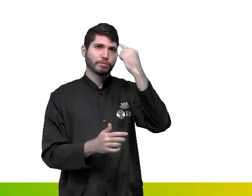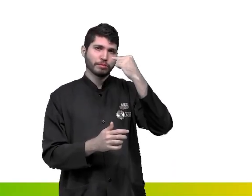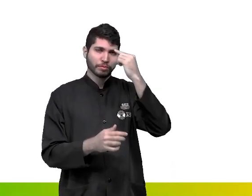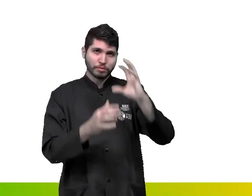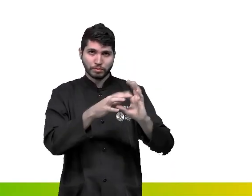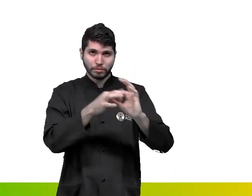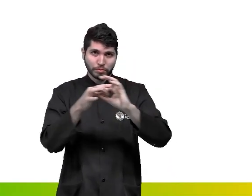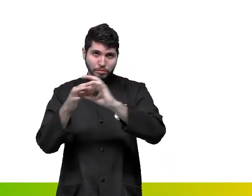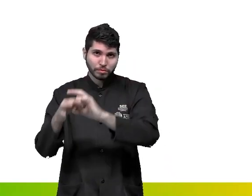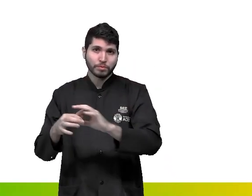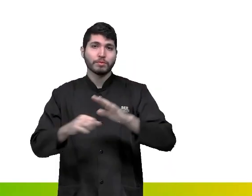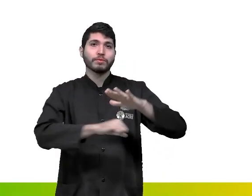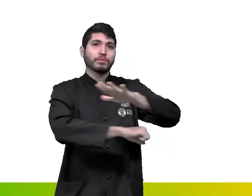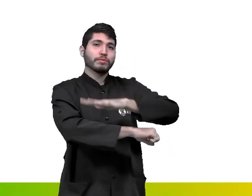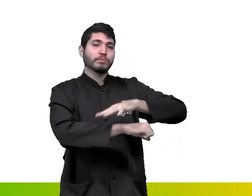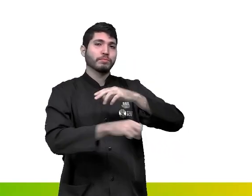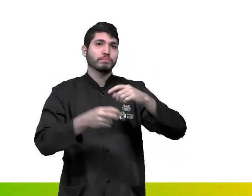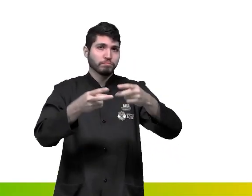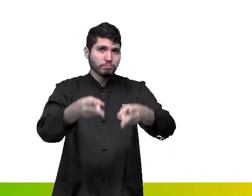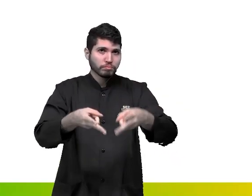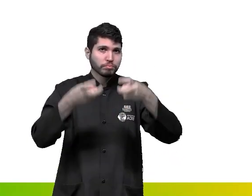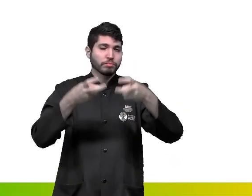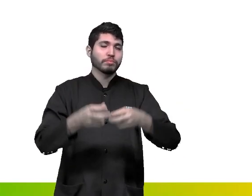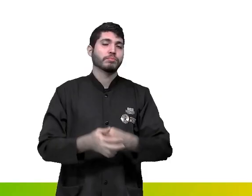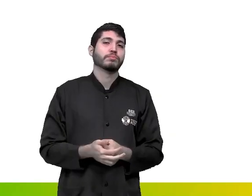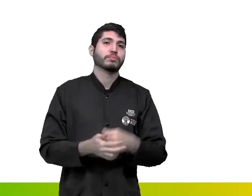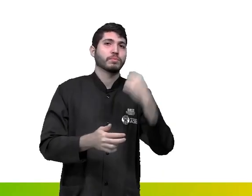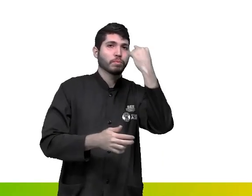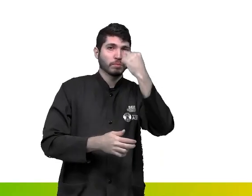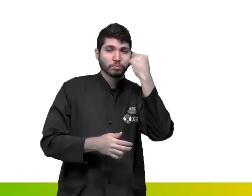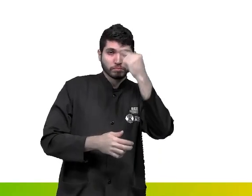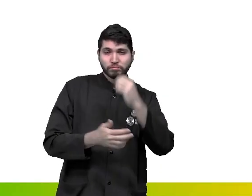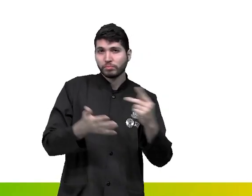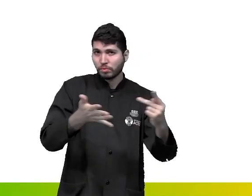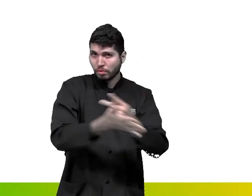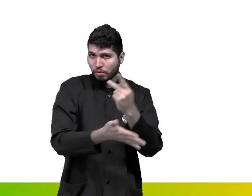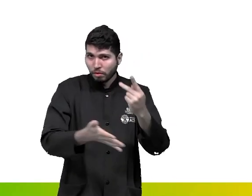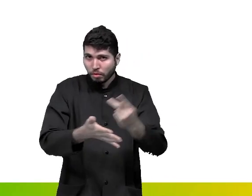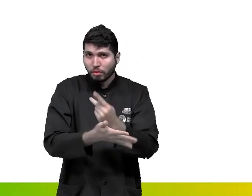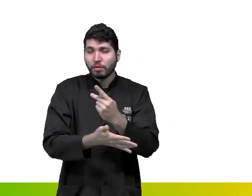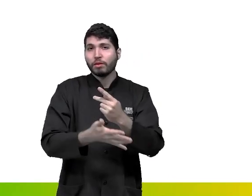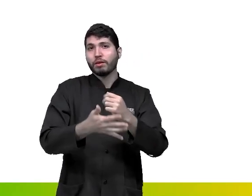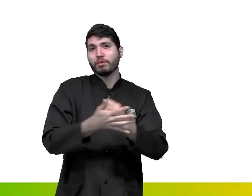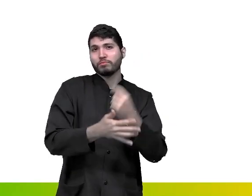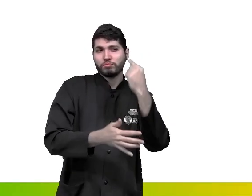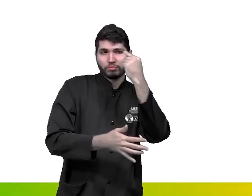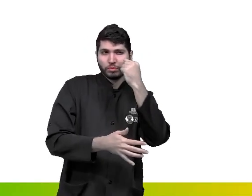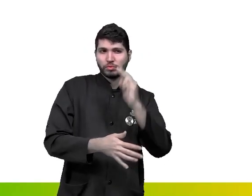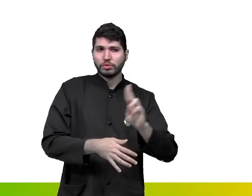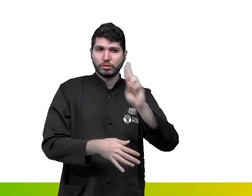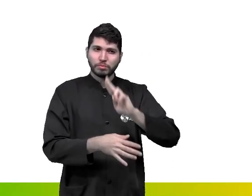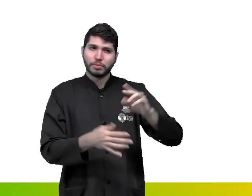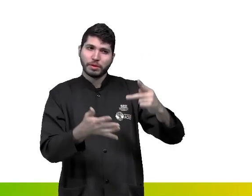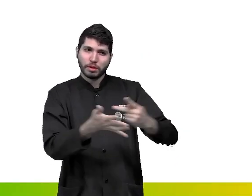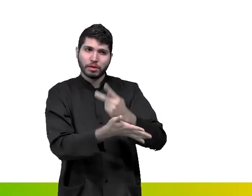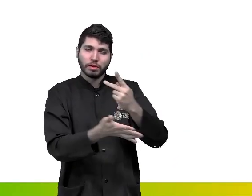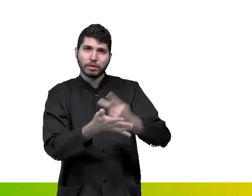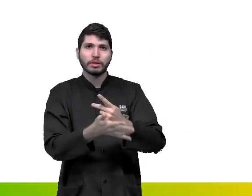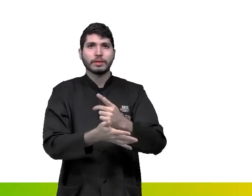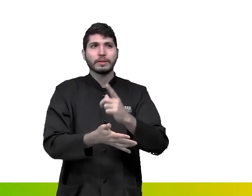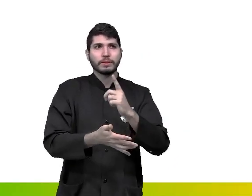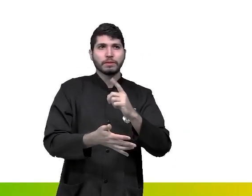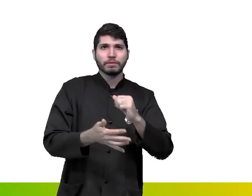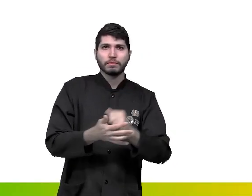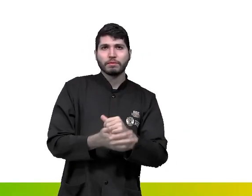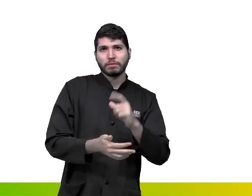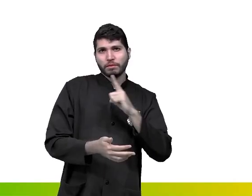vezes percebido como um espanhol incorreto, é falado da maneira errada. Lembra, eu falei que existe esse